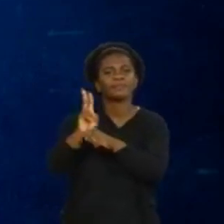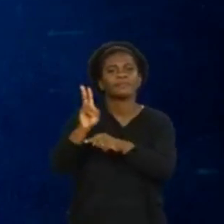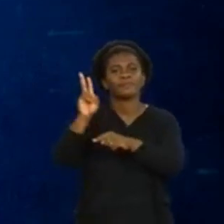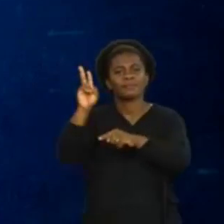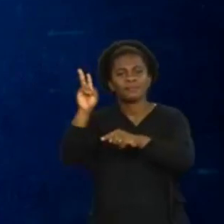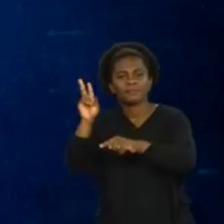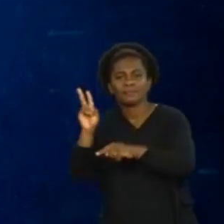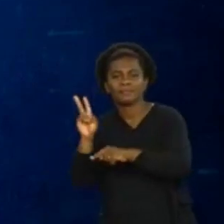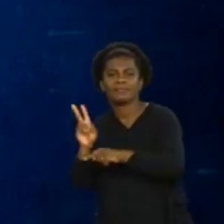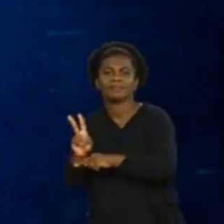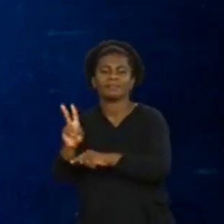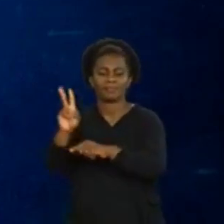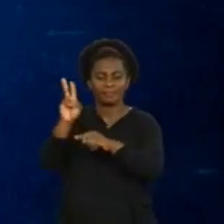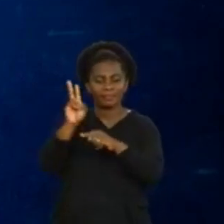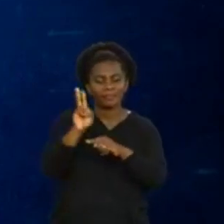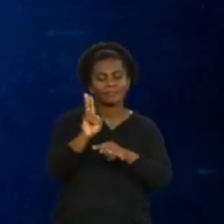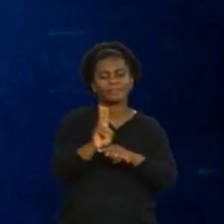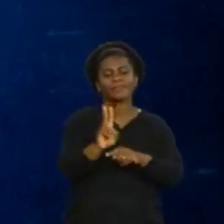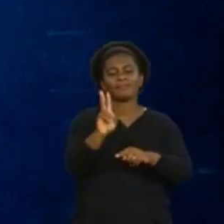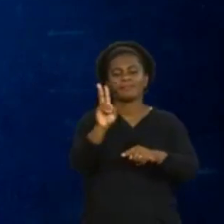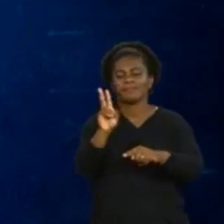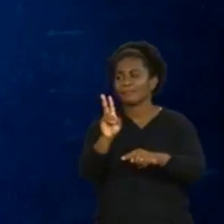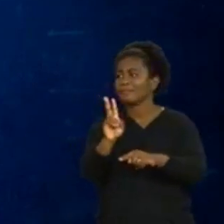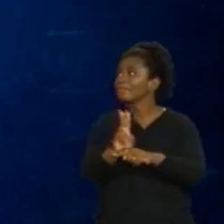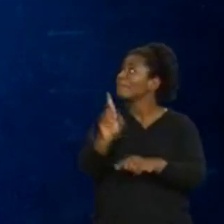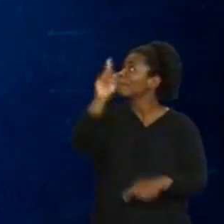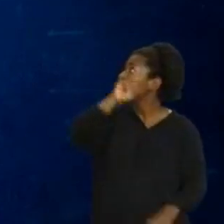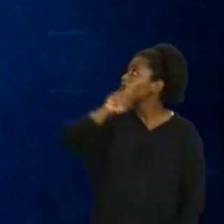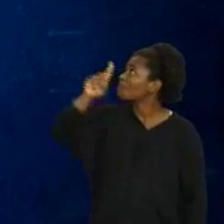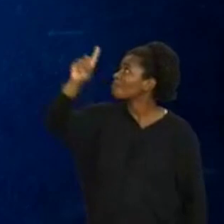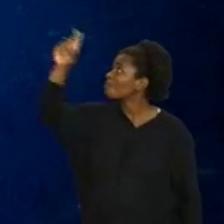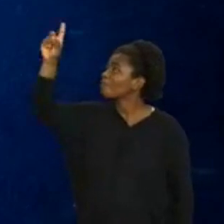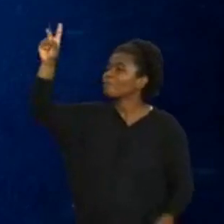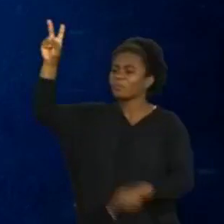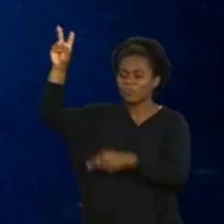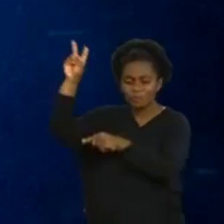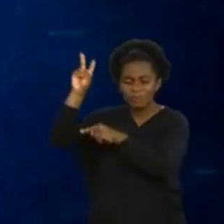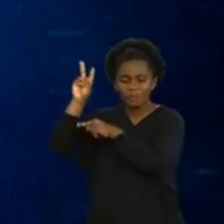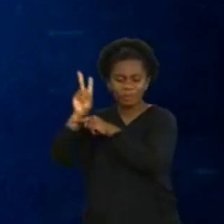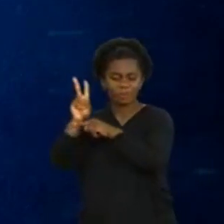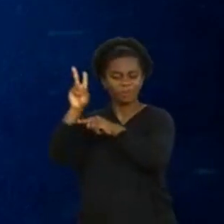cuido de ti. Deus está cuidando de tudo, minha amiga.